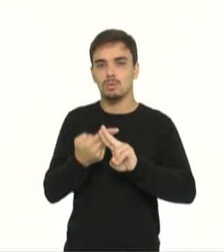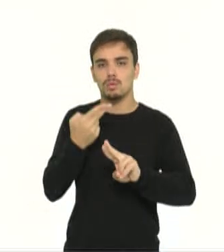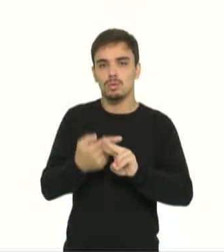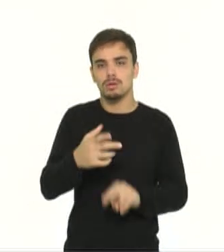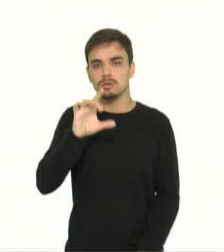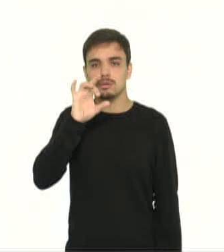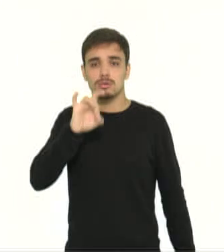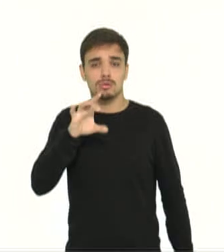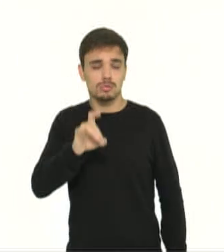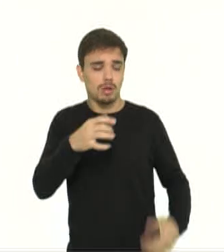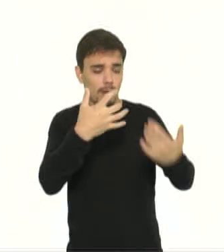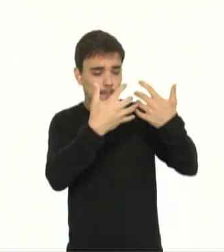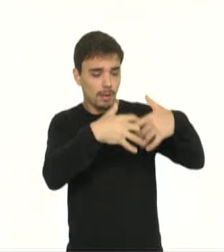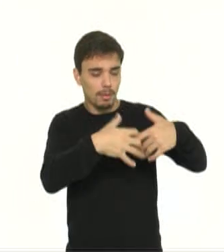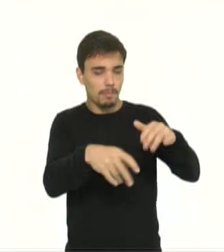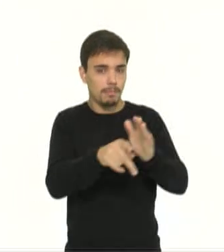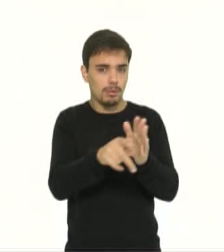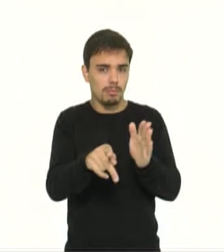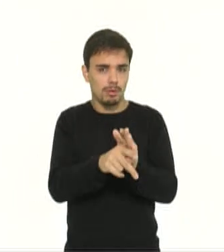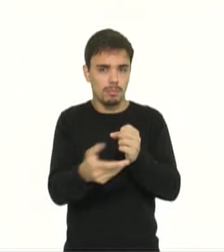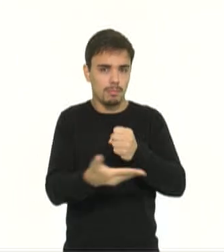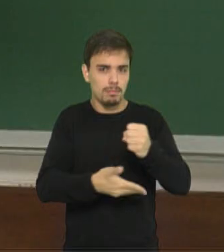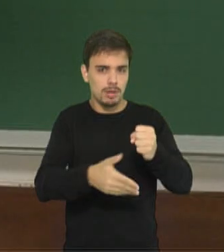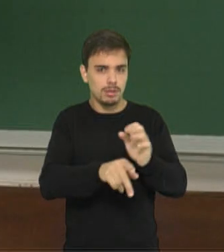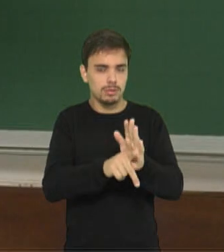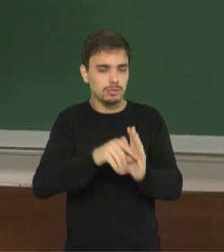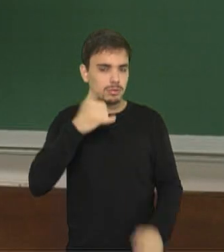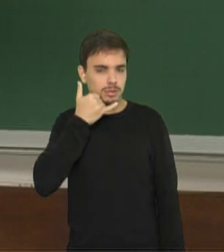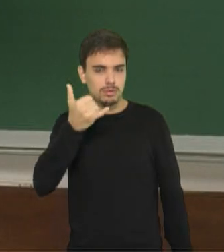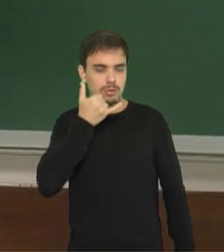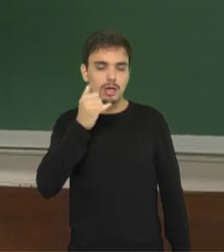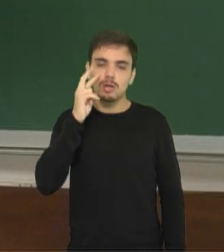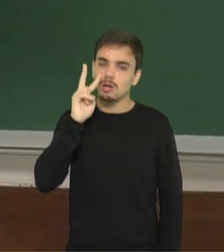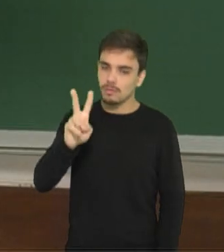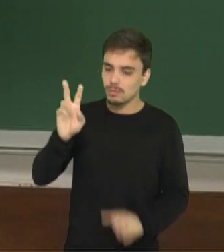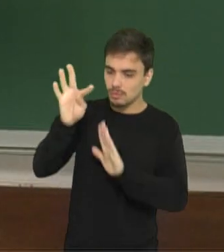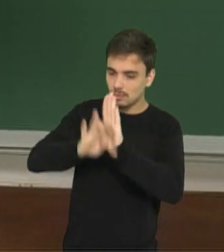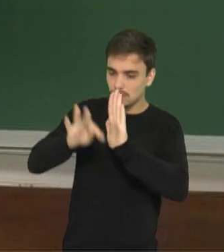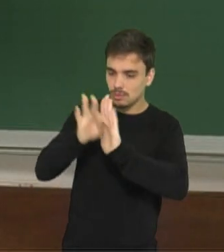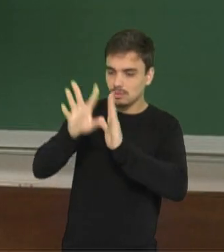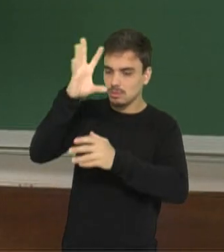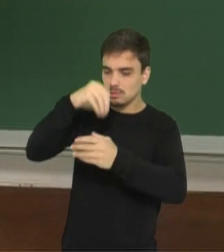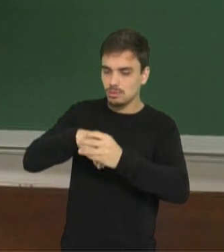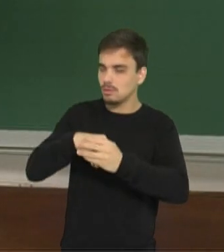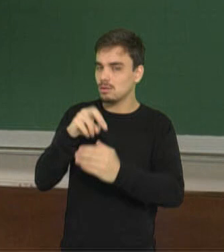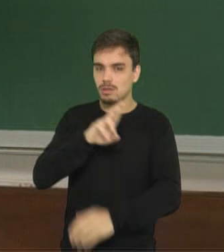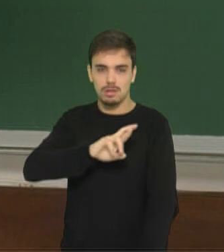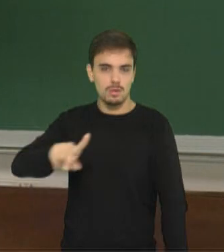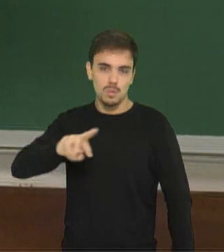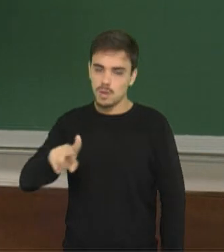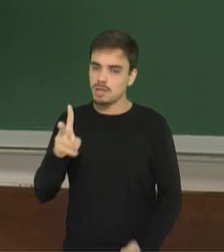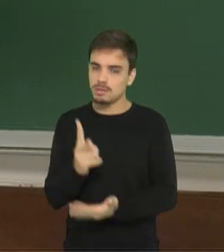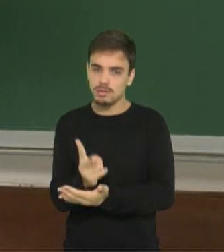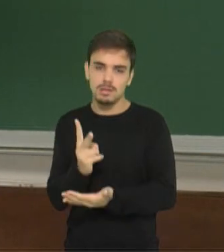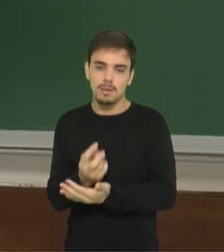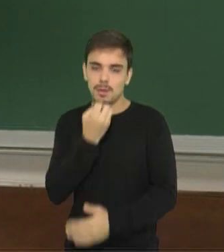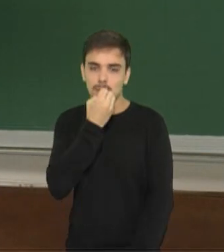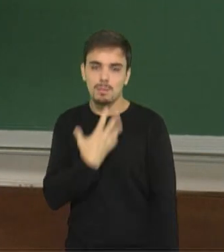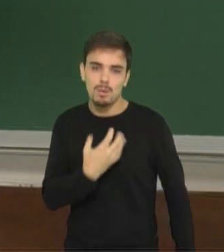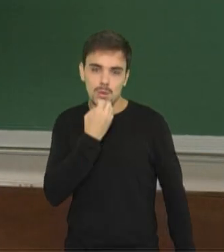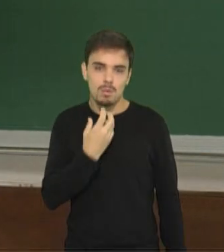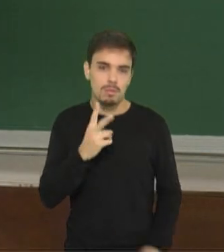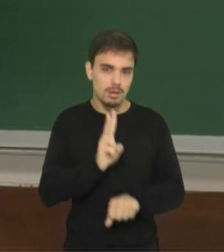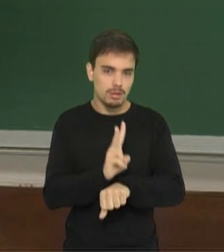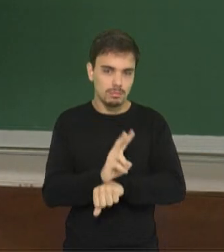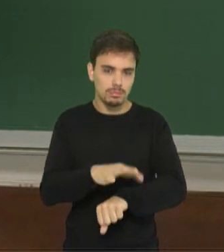apenas as configurações padrões. E a gente já viu lá no texto que as configurações padrões nem sempre são necessárias para te manter